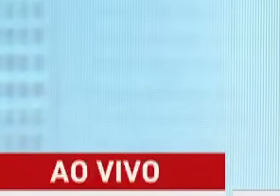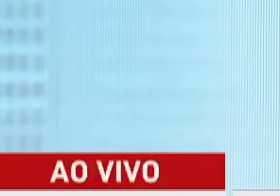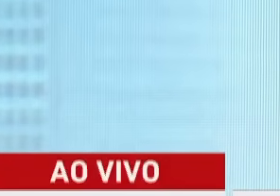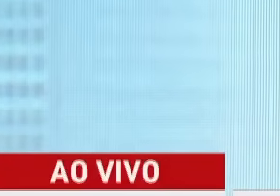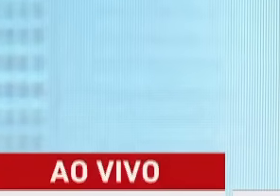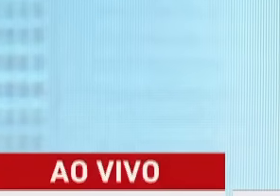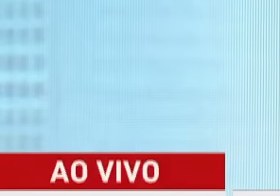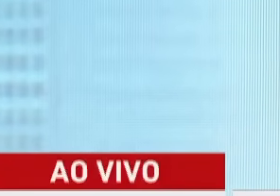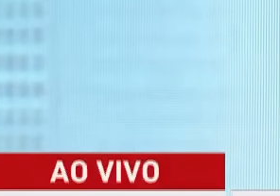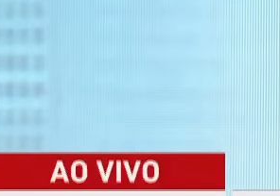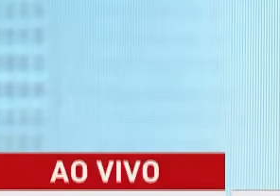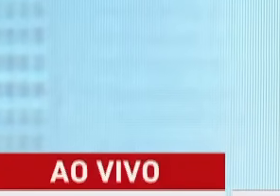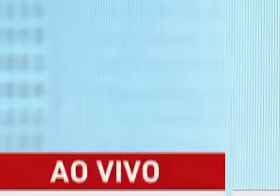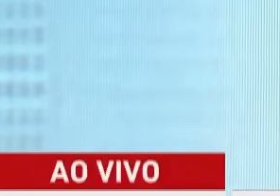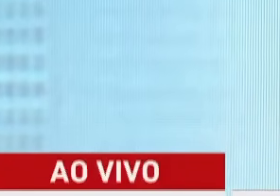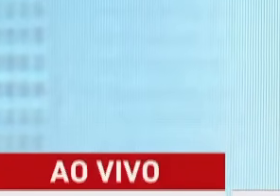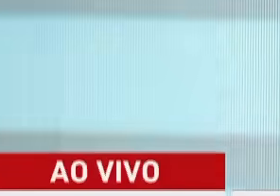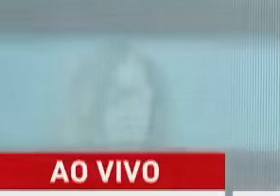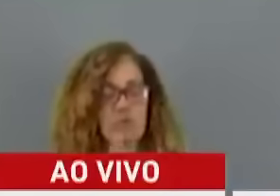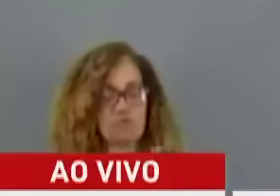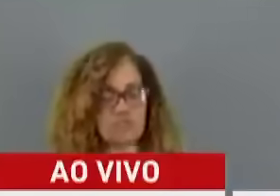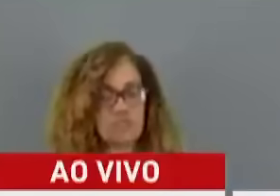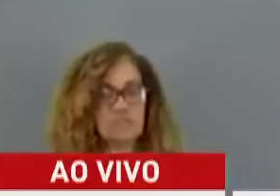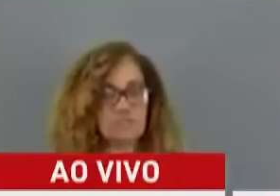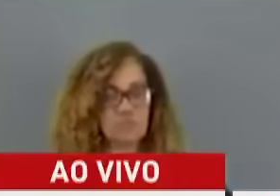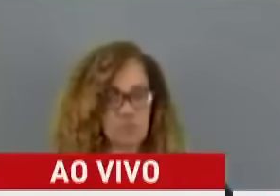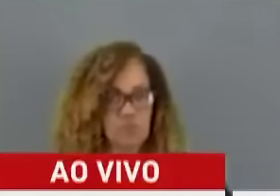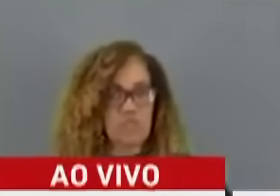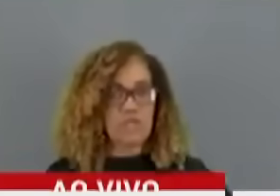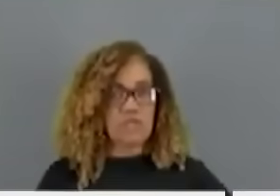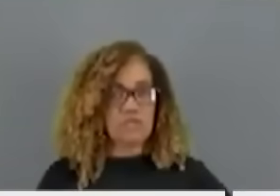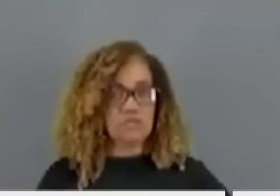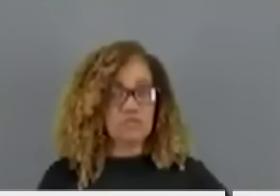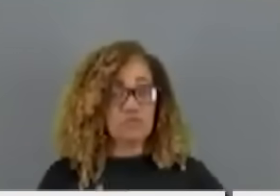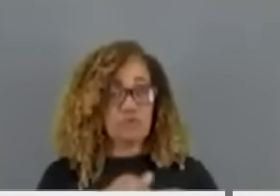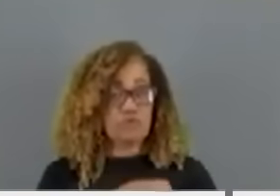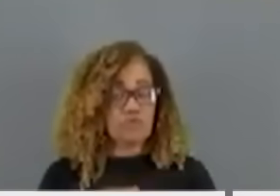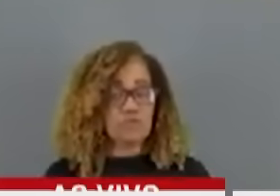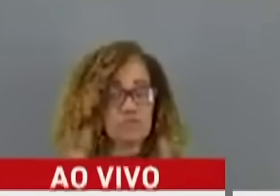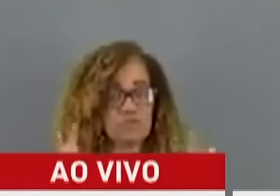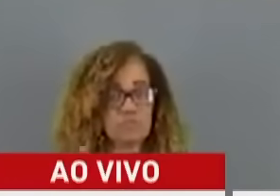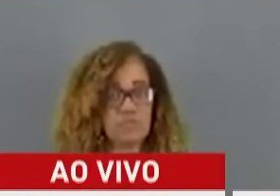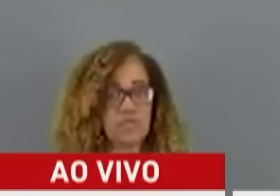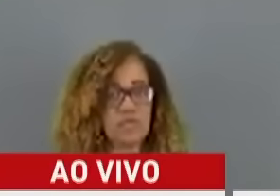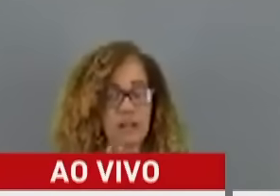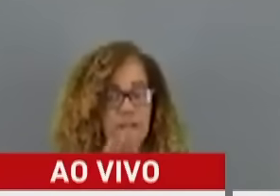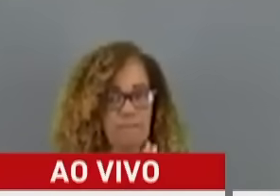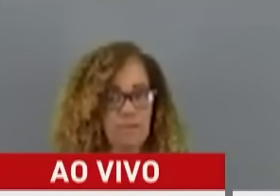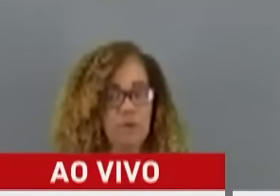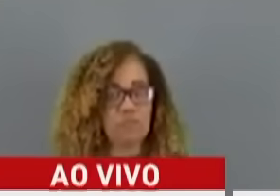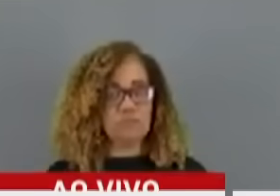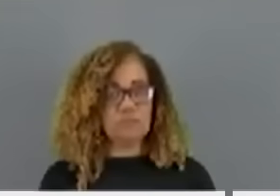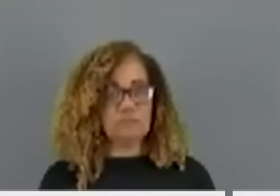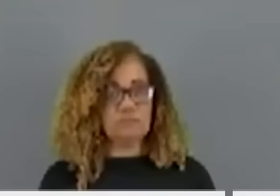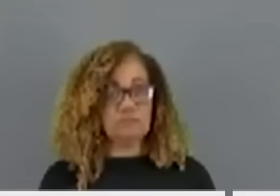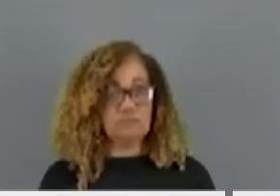muita discussão. Com impasses no relatório final do orçamento, a Comissão Mista de Orçamento iniciou com